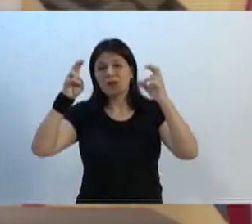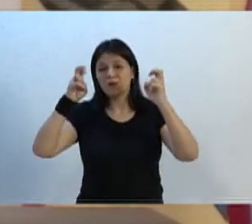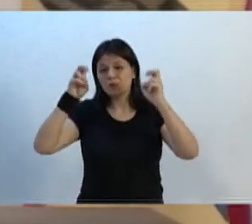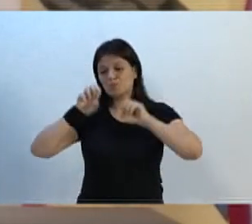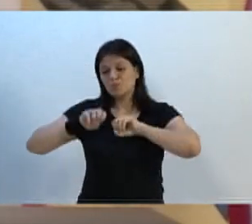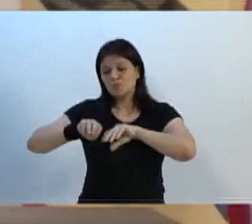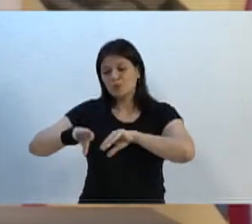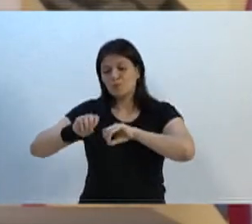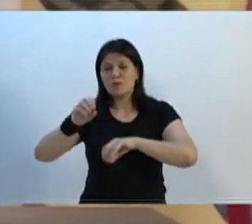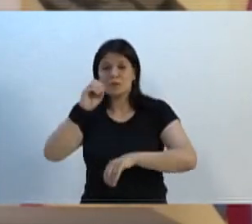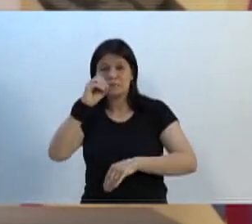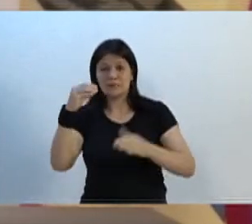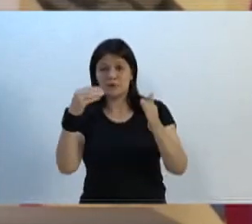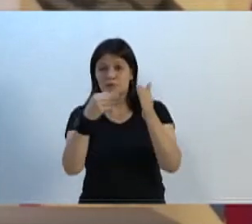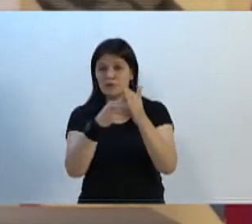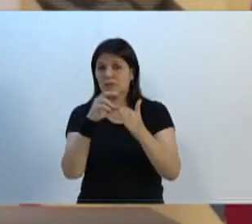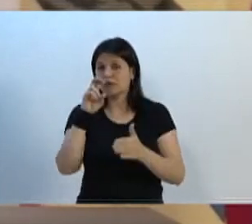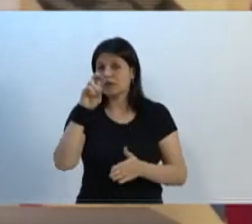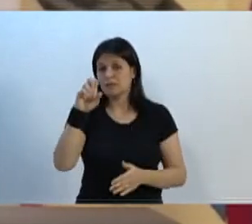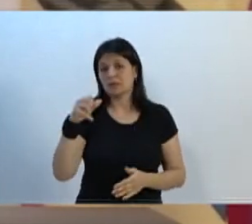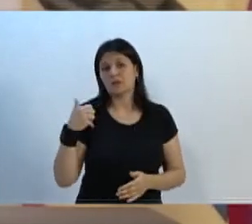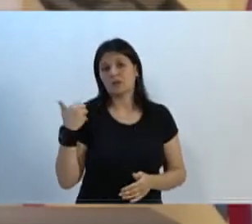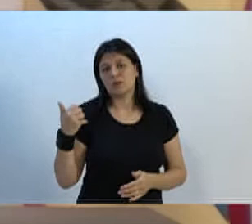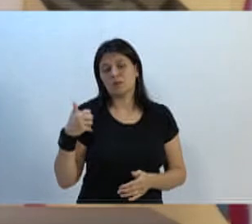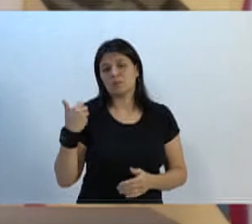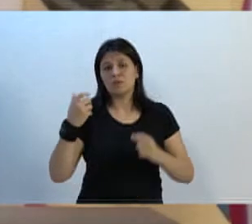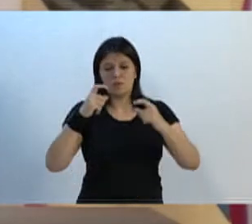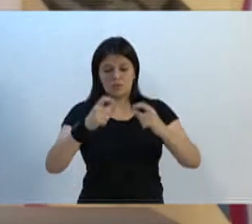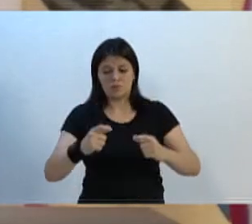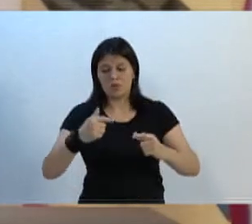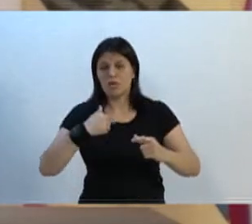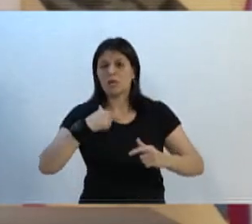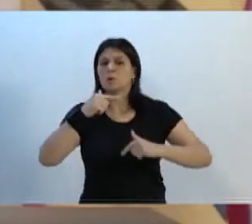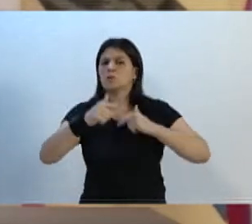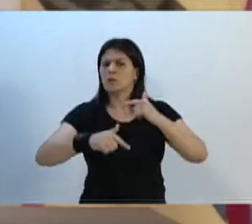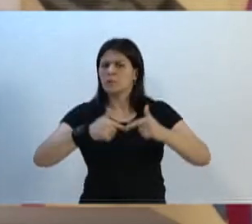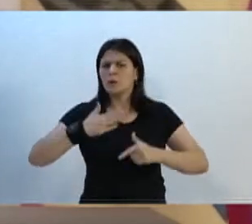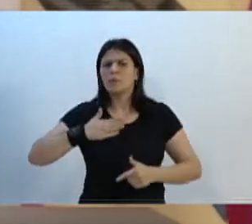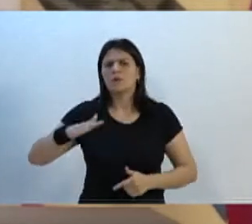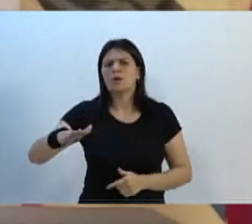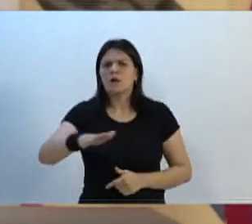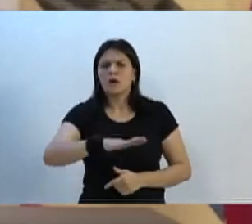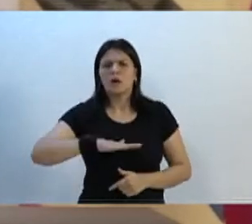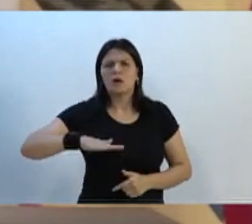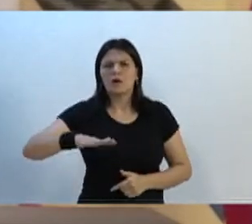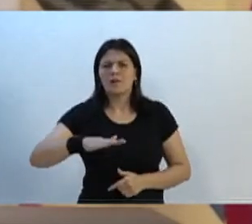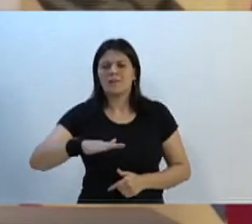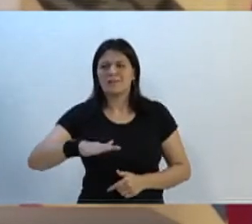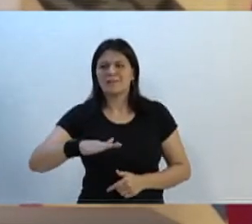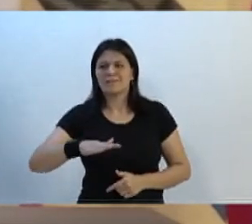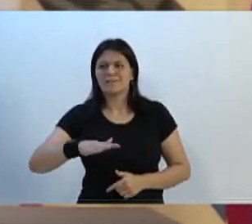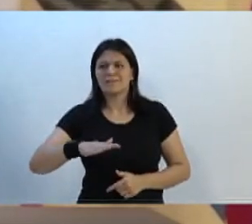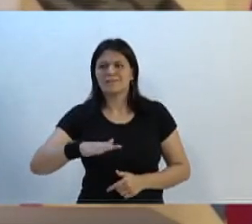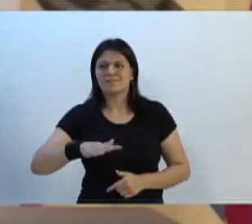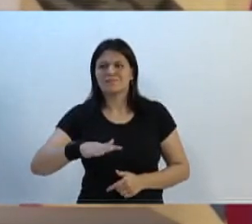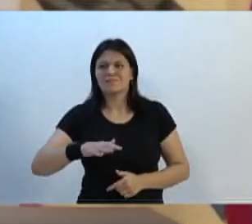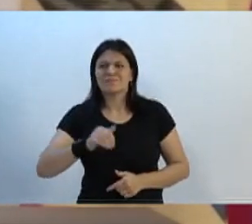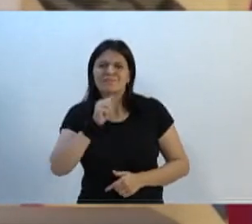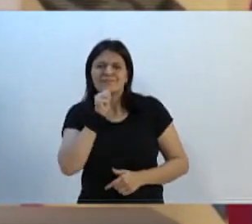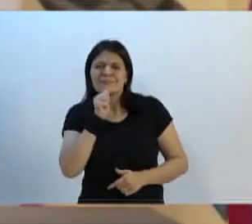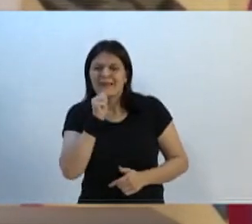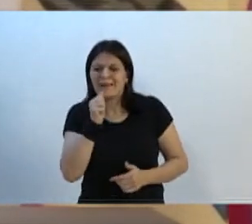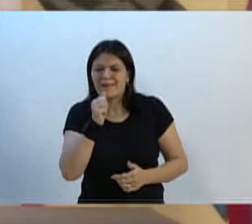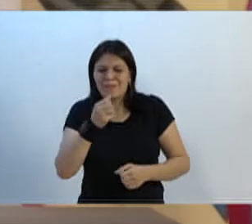de zero a cinco anos que é o local onde eu tenho trabalhado é a minha área sem me movimentar